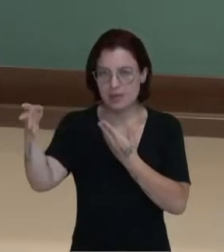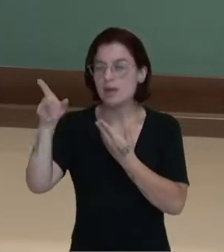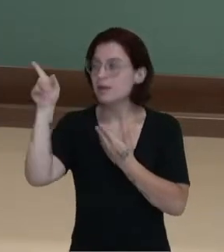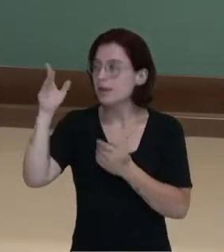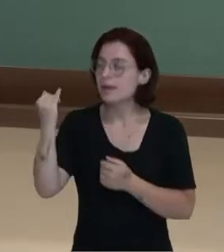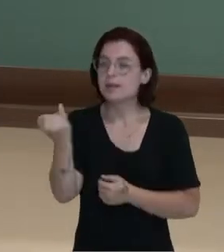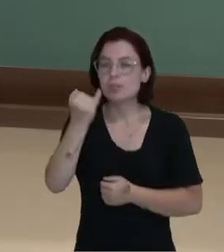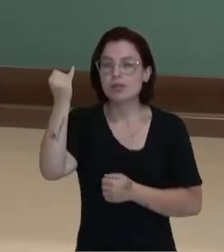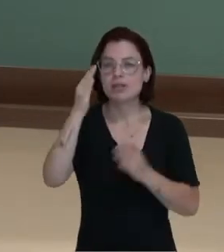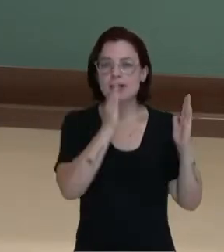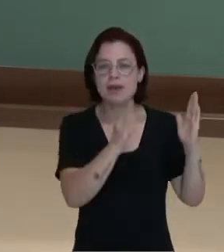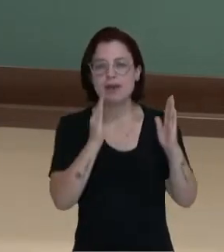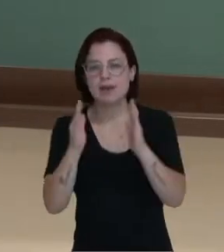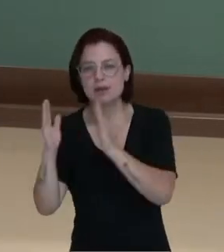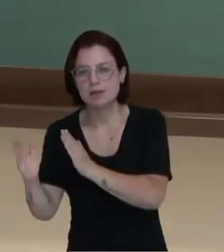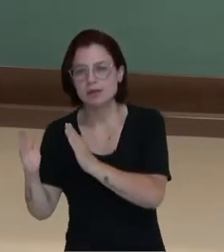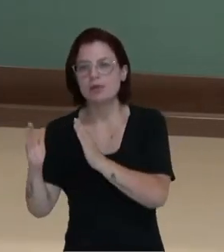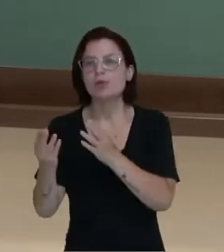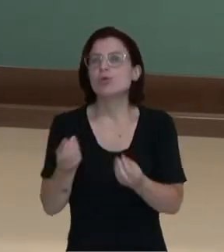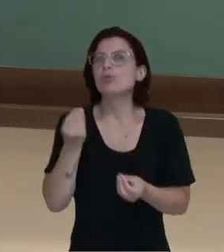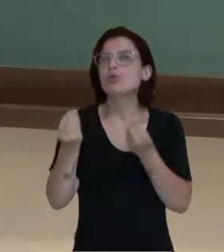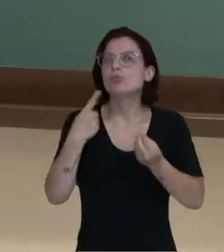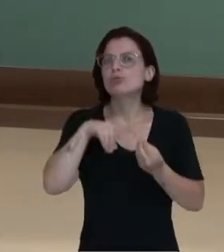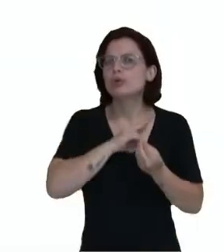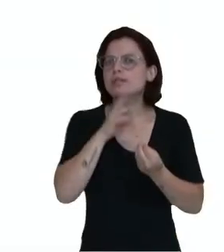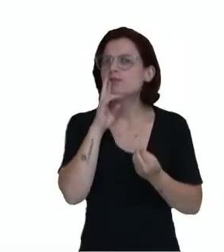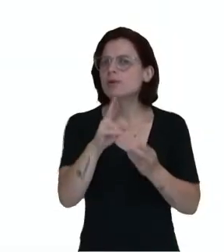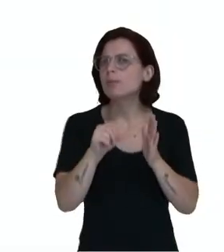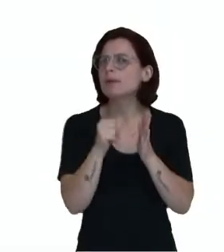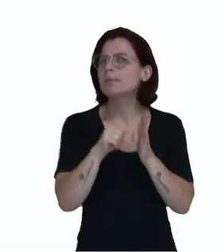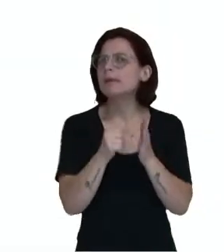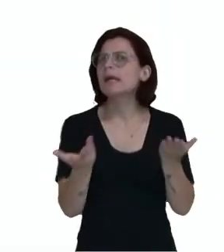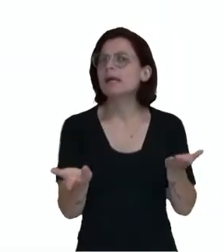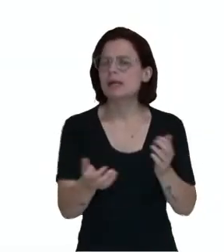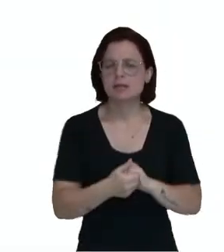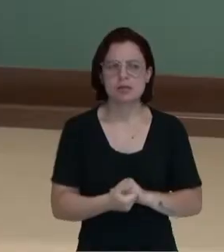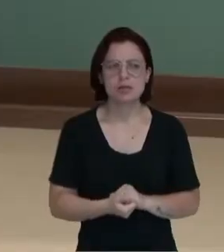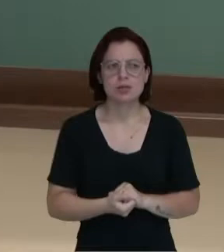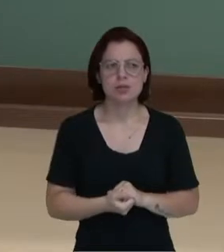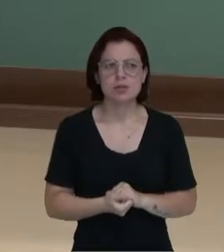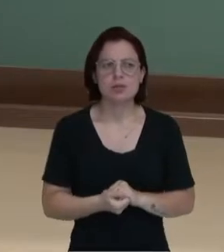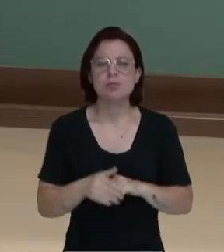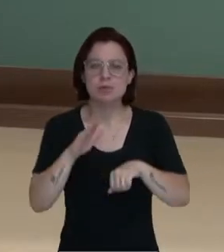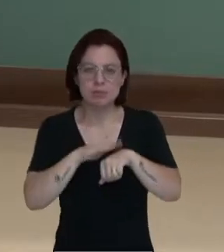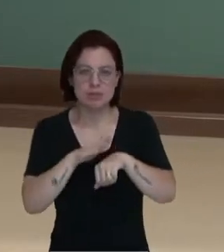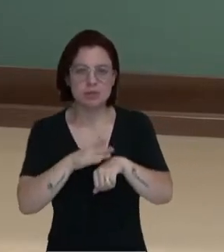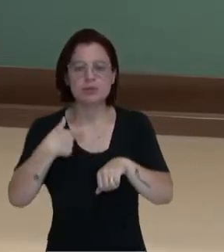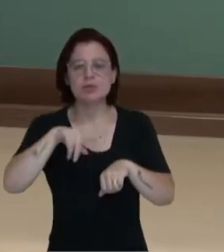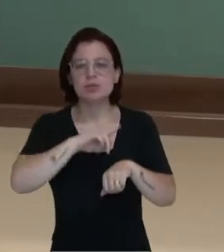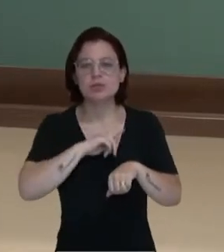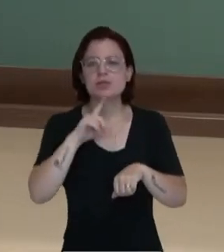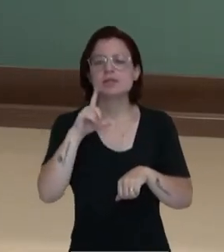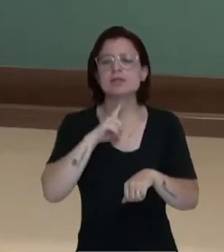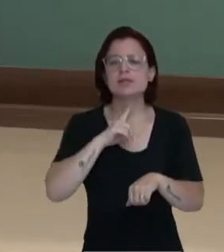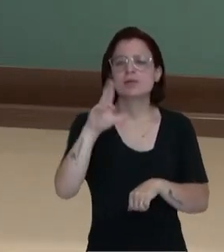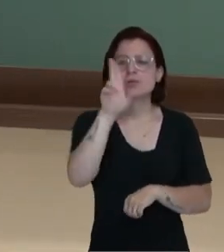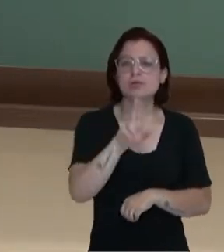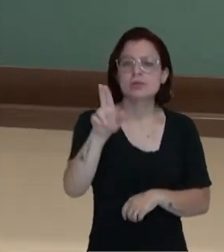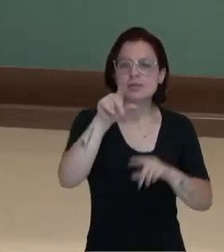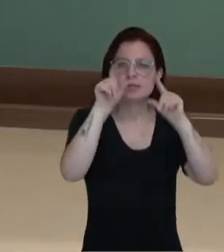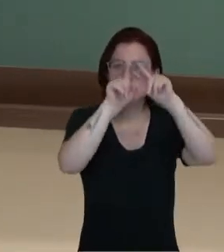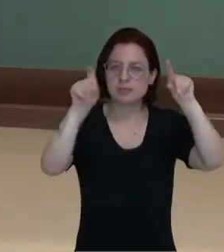as etapas de resolução. O que que quer dizer isso? O que é que eu resolvo primeiro quando aparece uma expressão